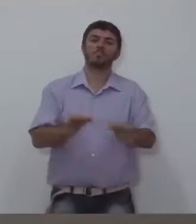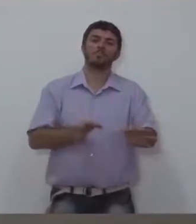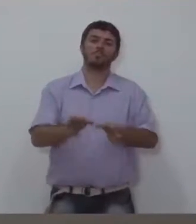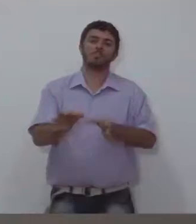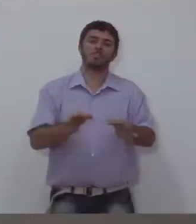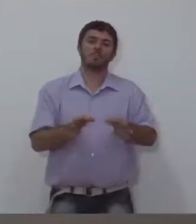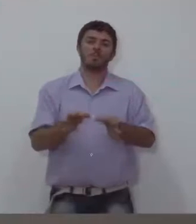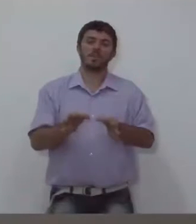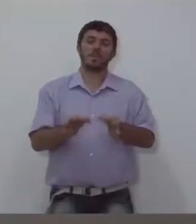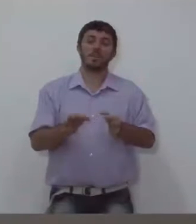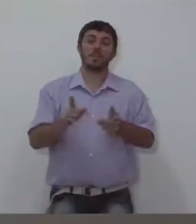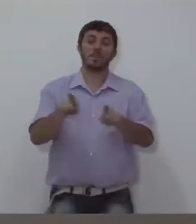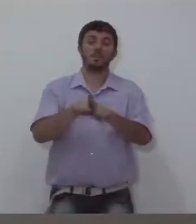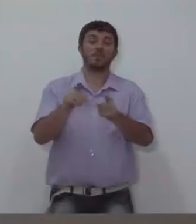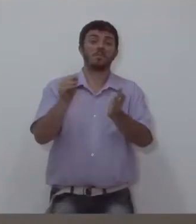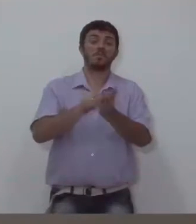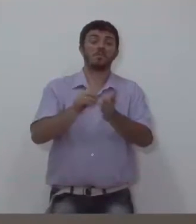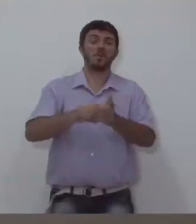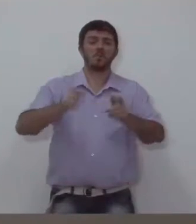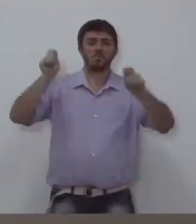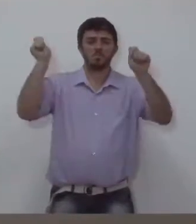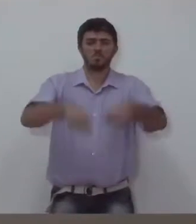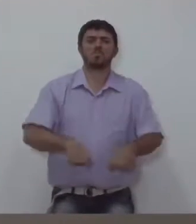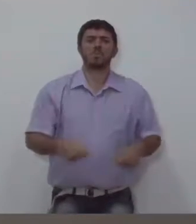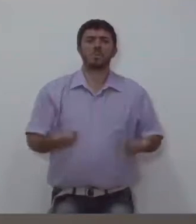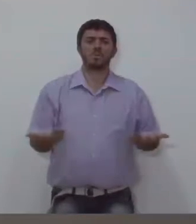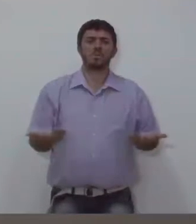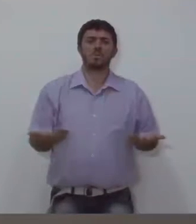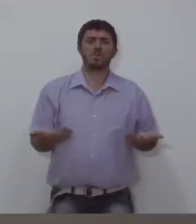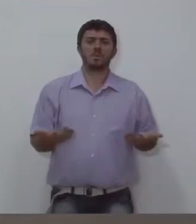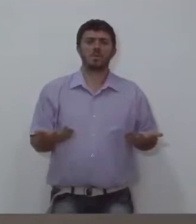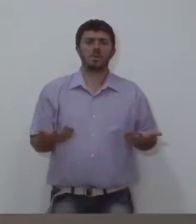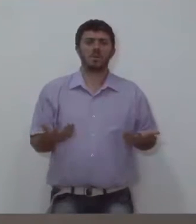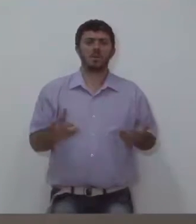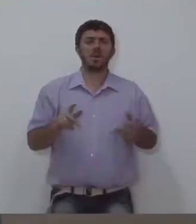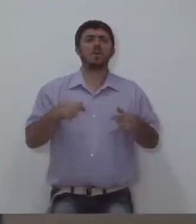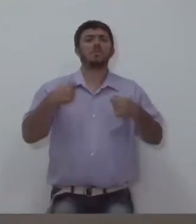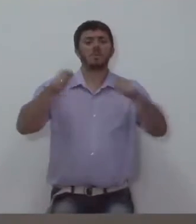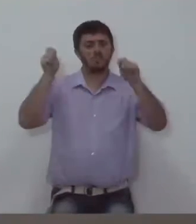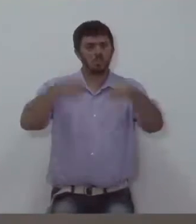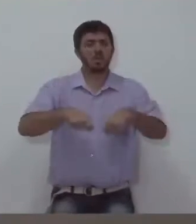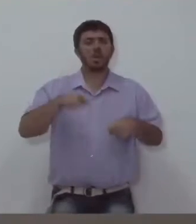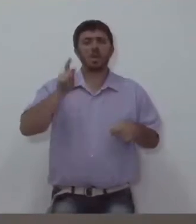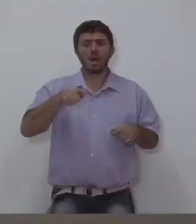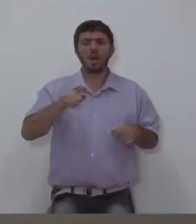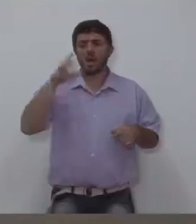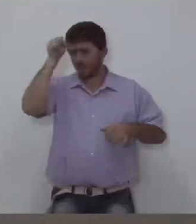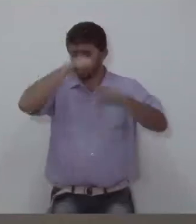outra semana, é falta de competência. Não adianta ficar bravo comigo, não. Porque competência é conhecimento e habilidade, e a gente